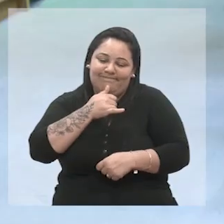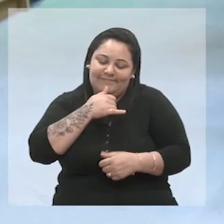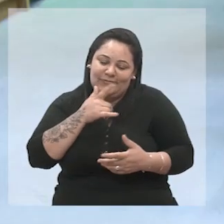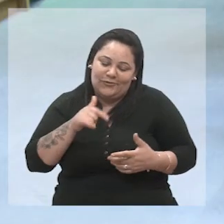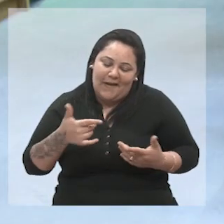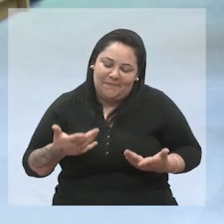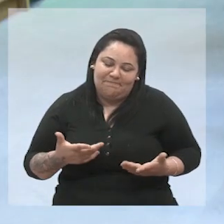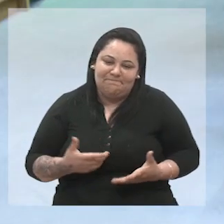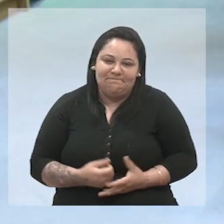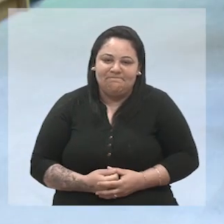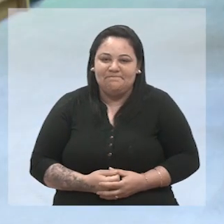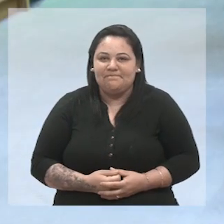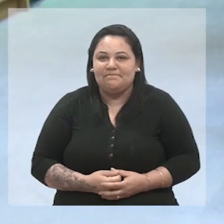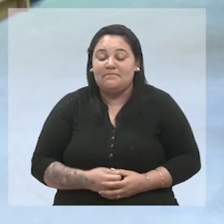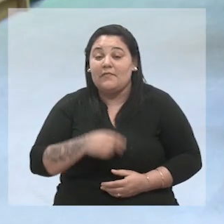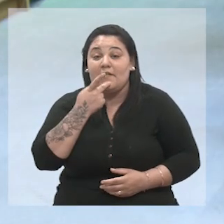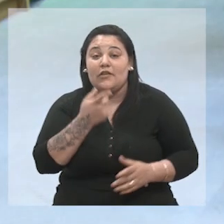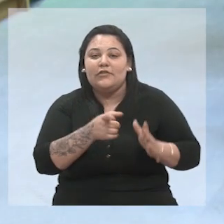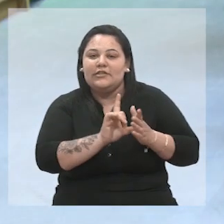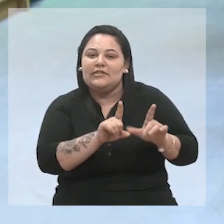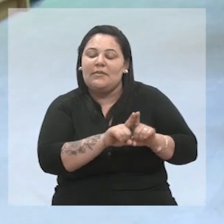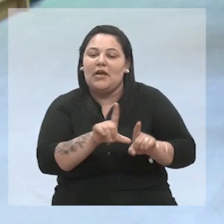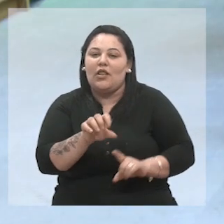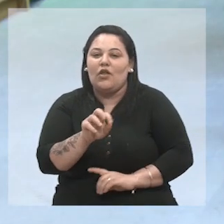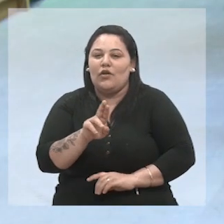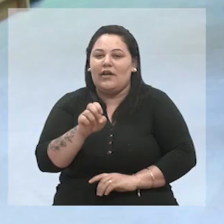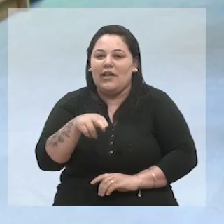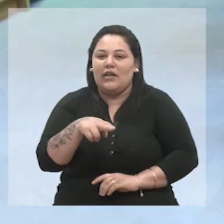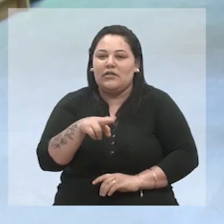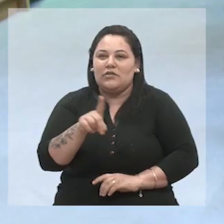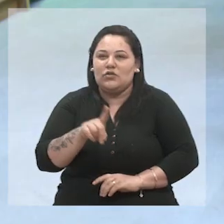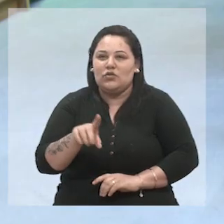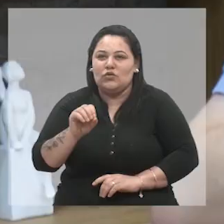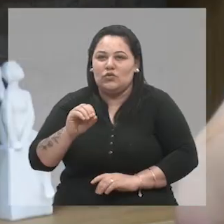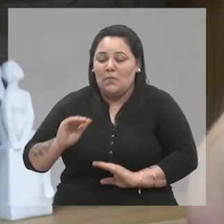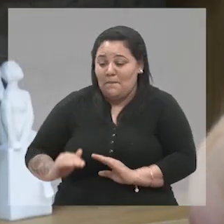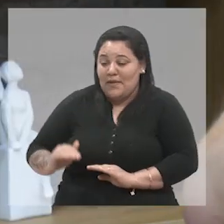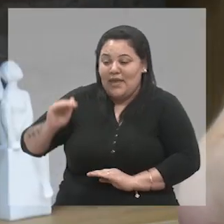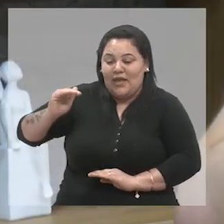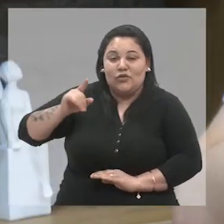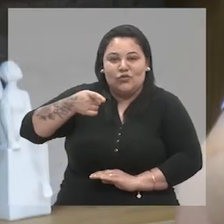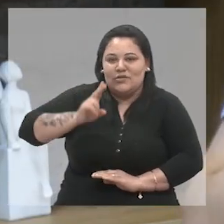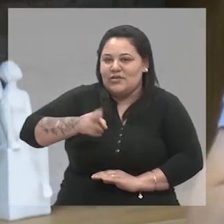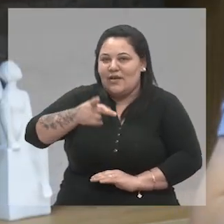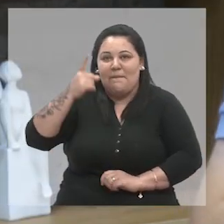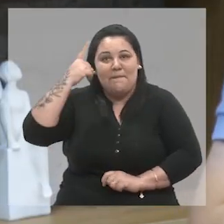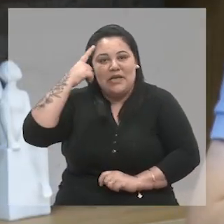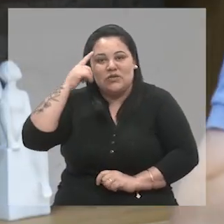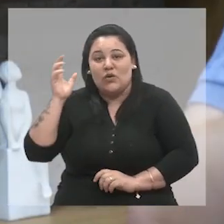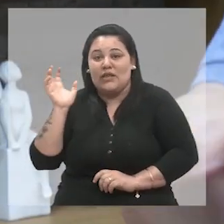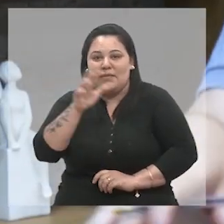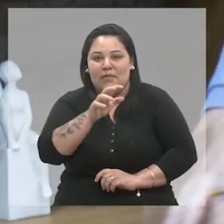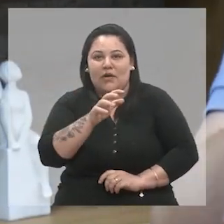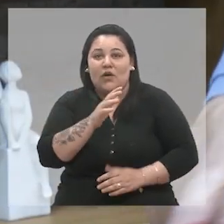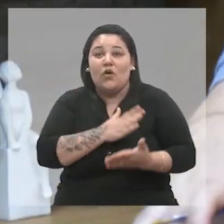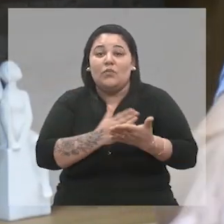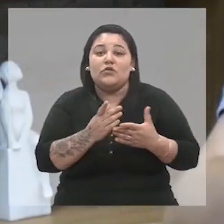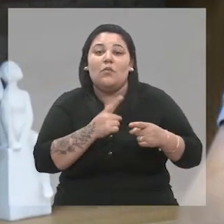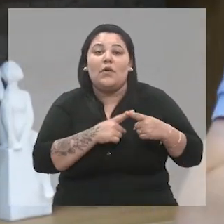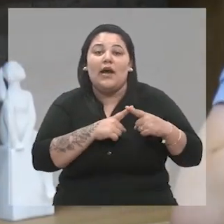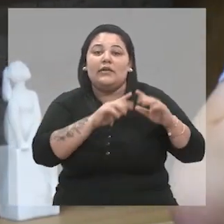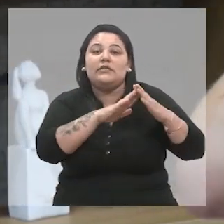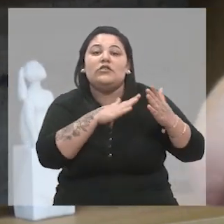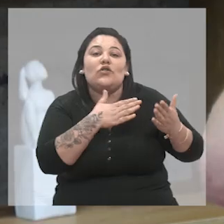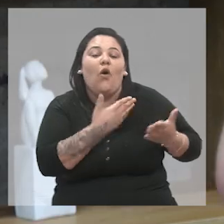Falou antes, Lorenzo, que desde pequeno tu sempre pensou no handebol? Isso começou por causa